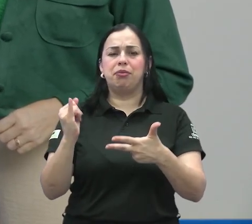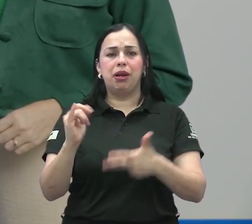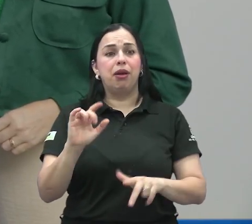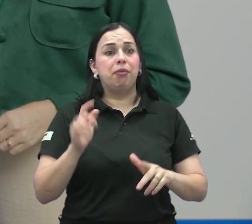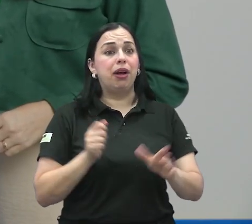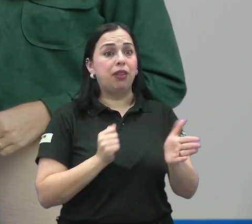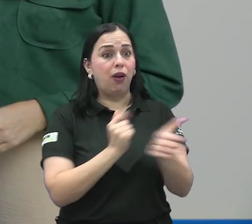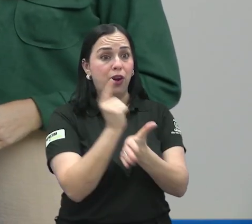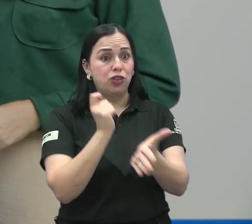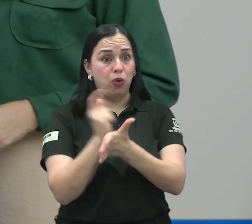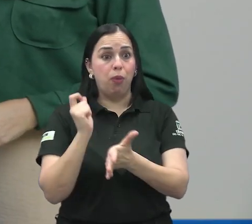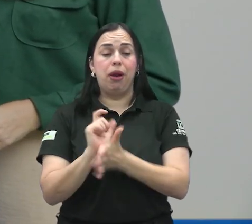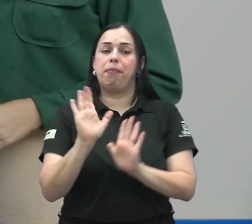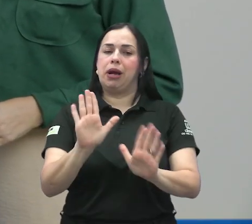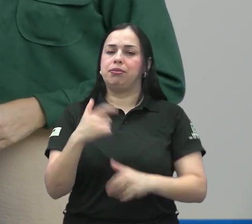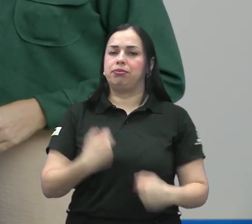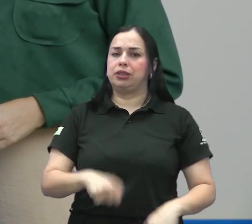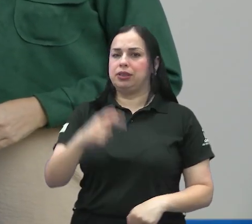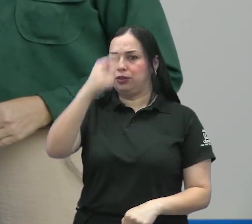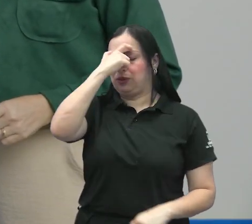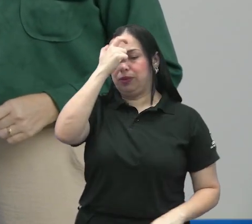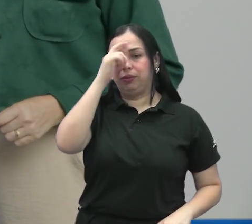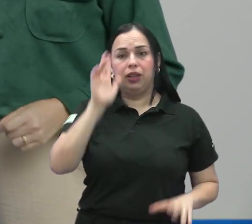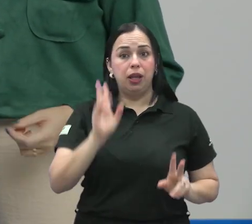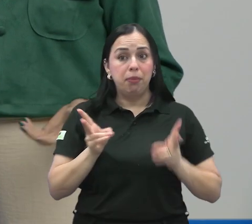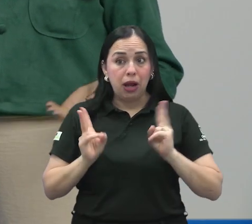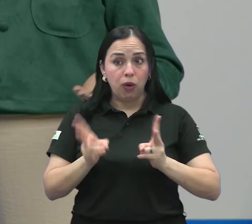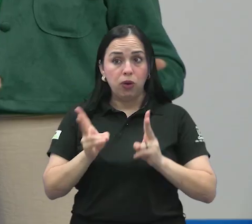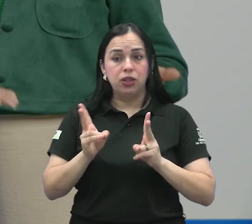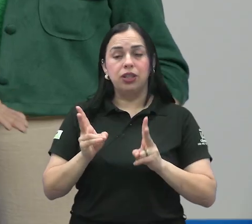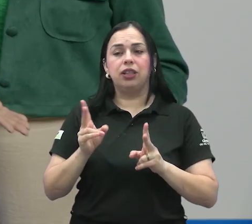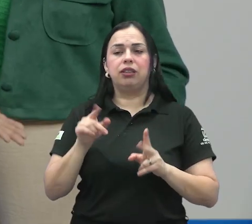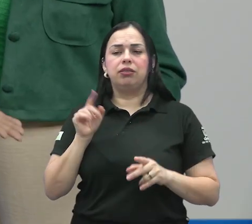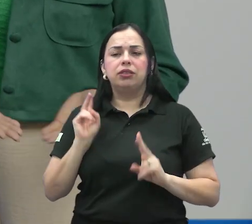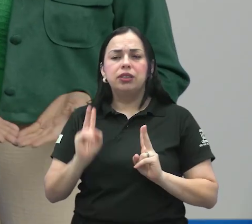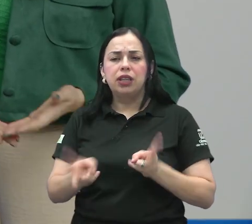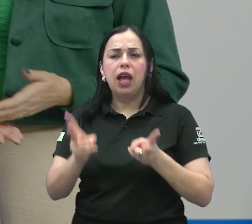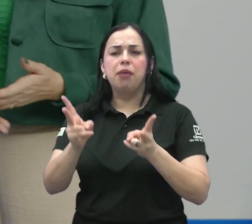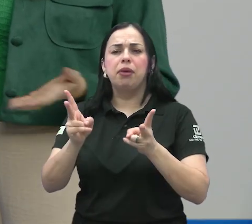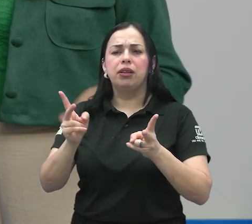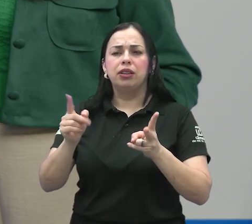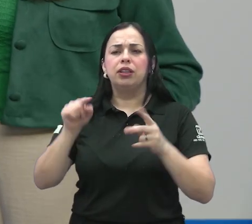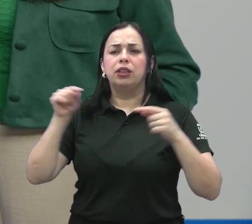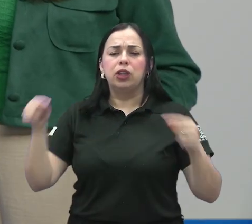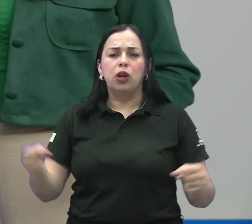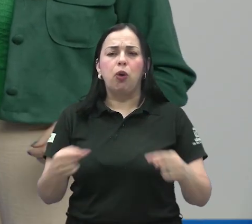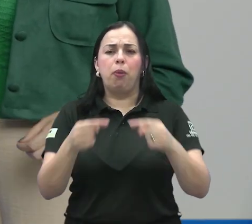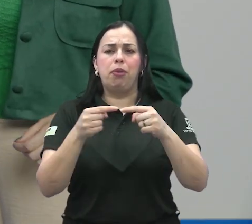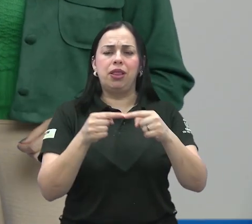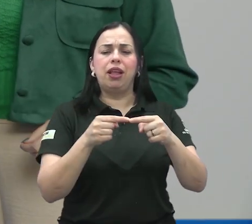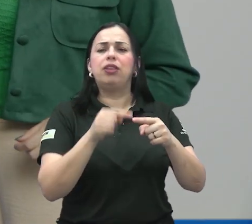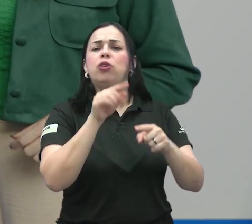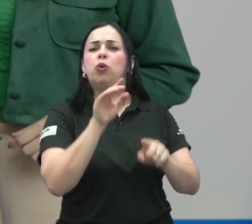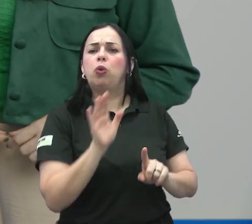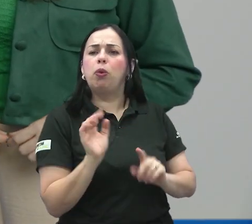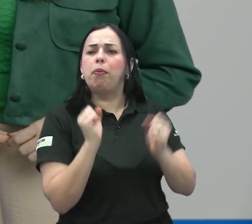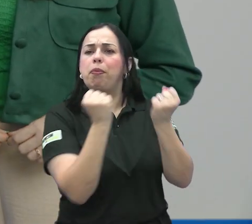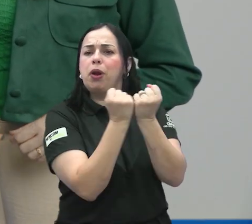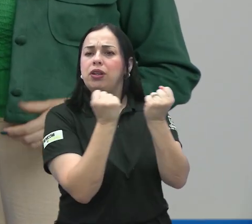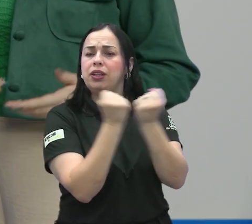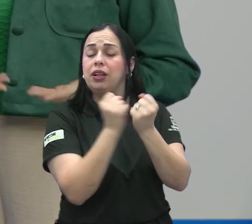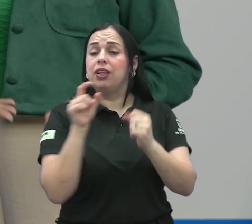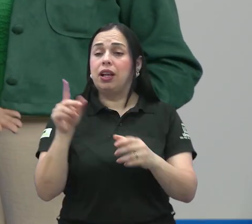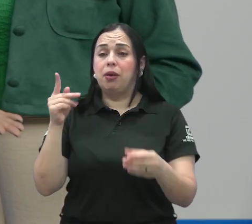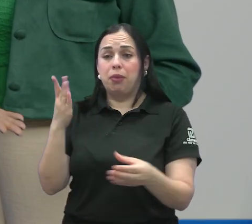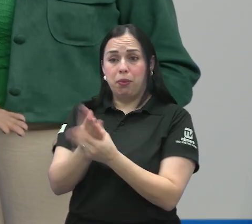fundamentais para o consumo consciente. Érica. Isso mesmo, Paulo. E para continuar sempre atualizado na proteção ao consumidor,